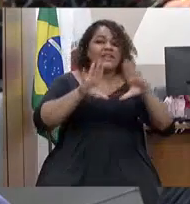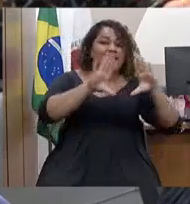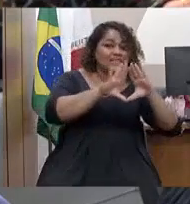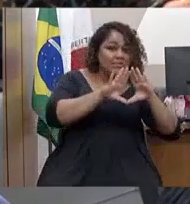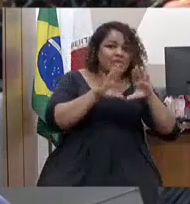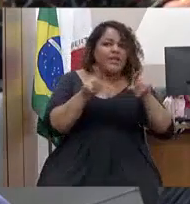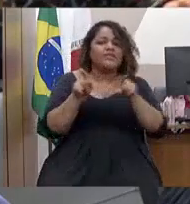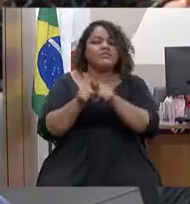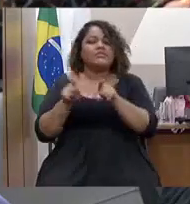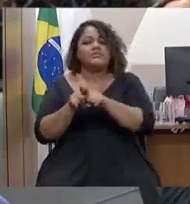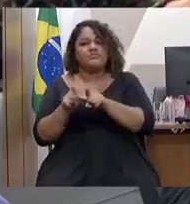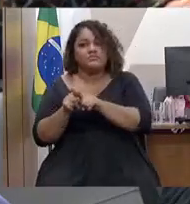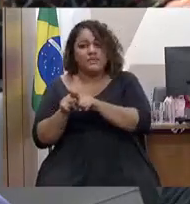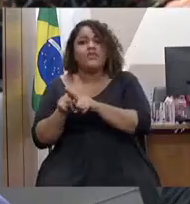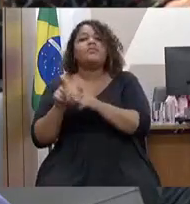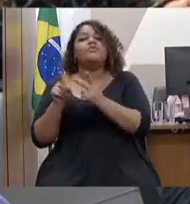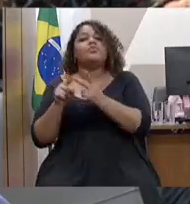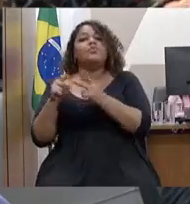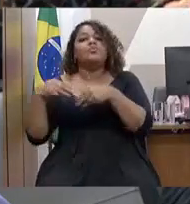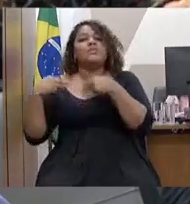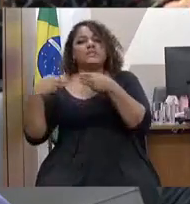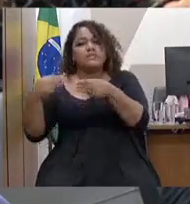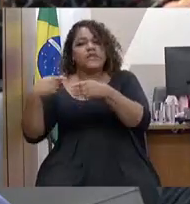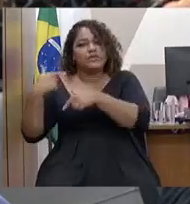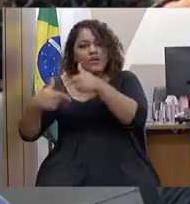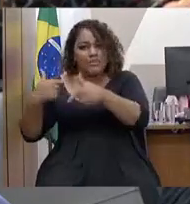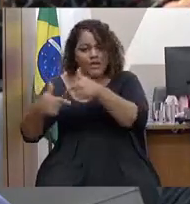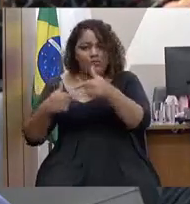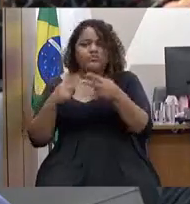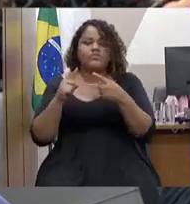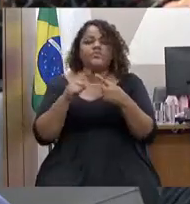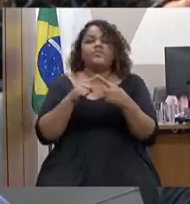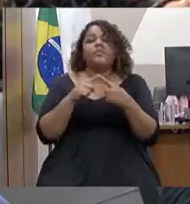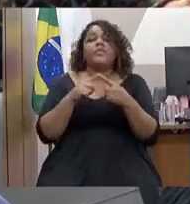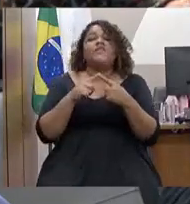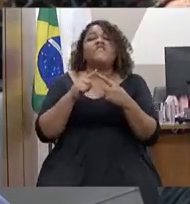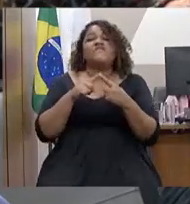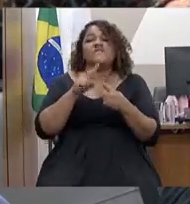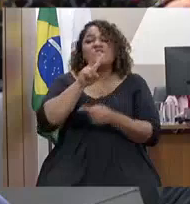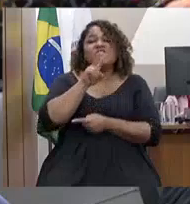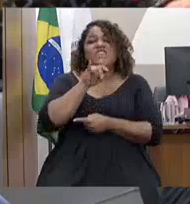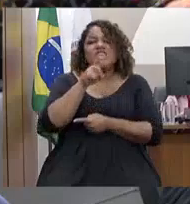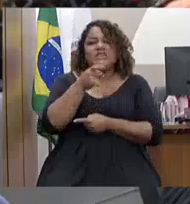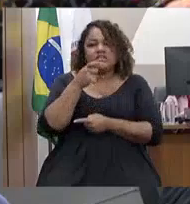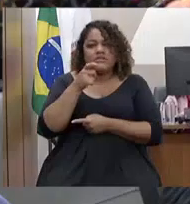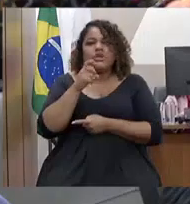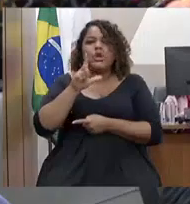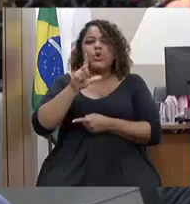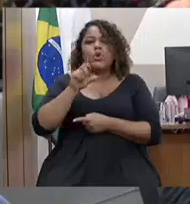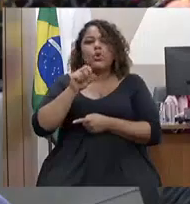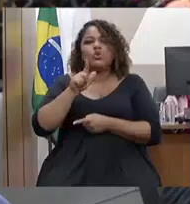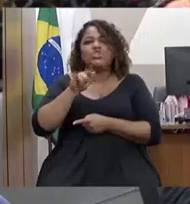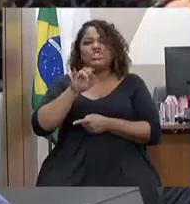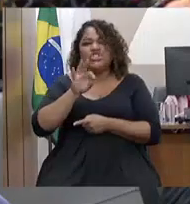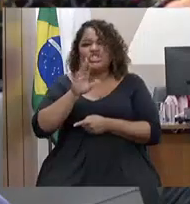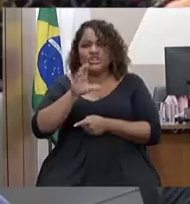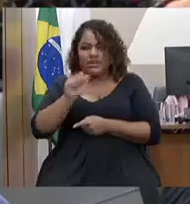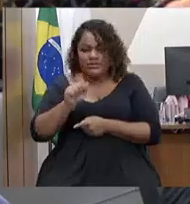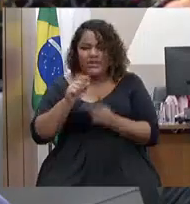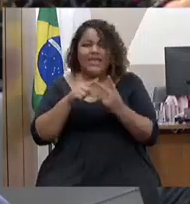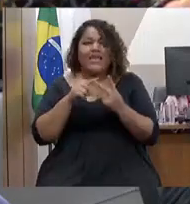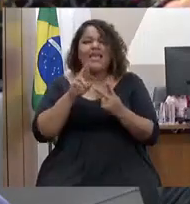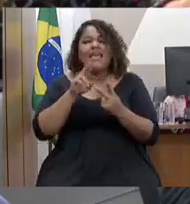video logística e a reframax que uma uma Victor logística era uma empresa é uma empresa de locação de veículo